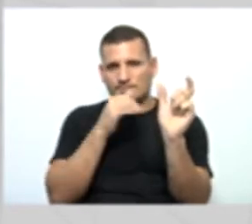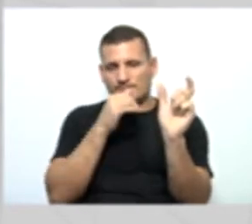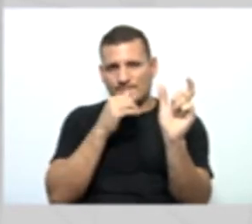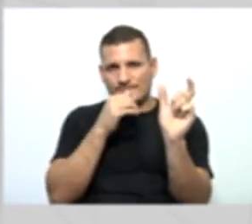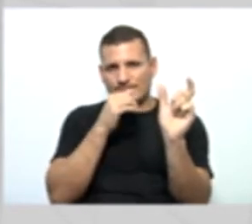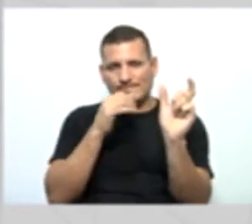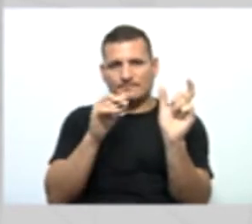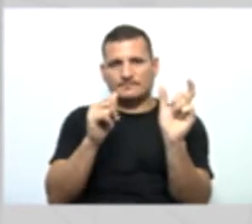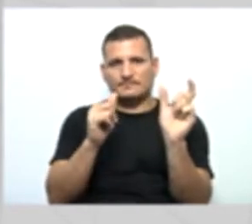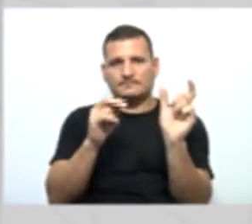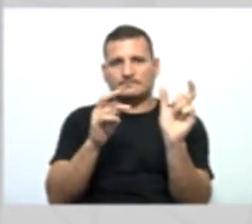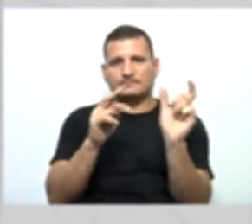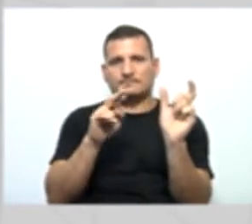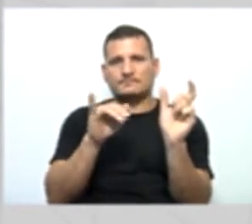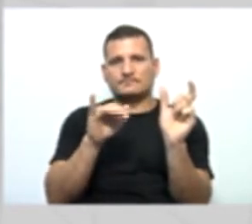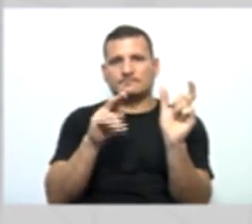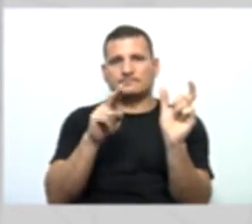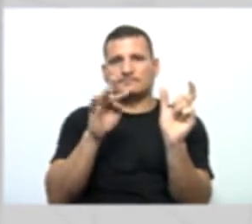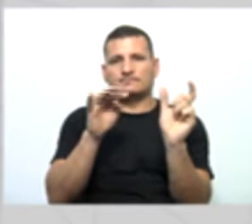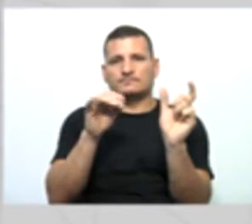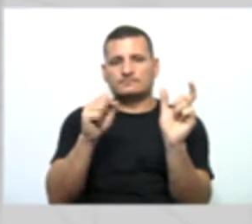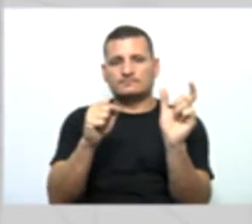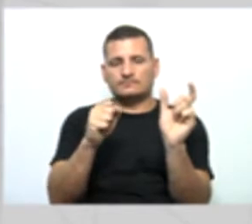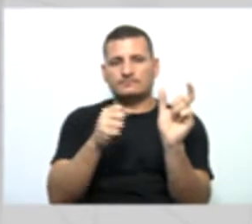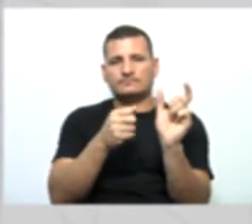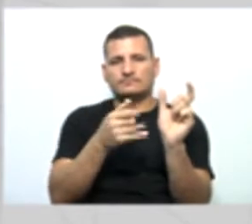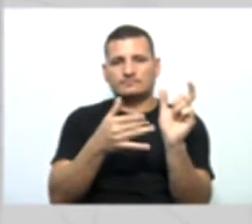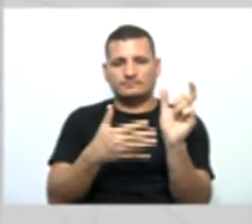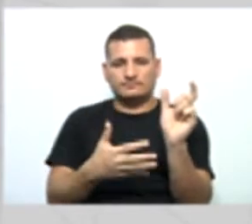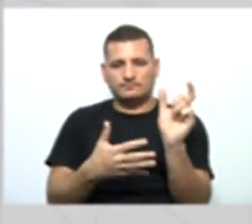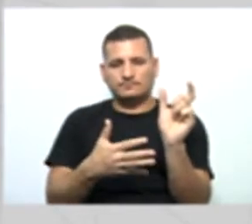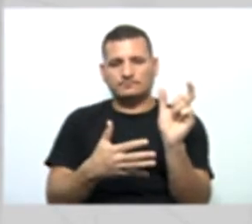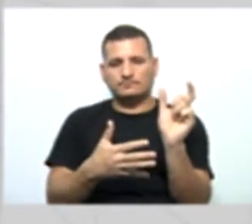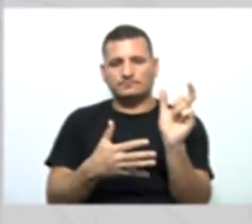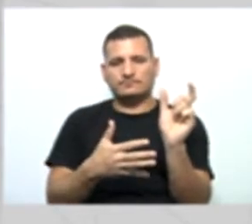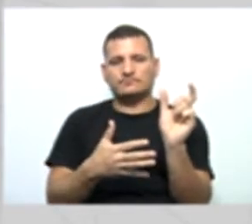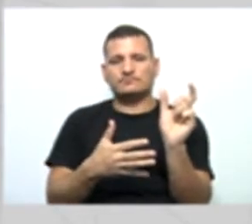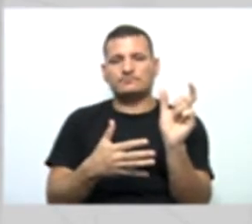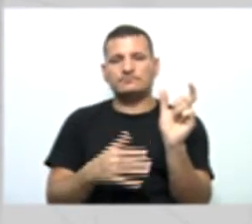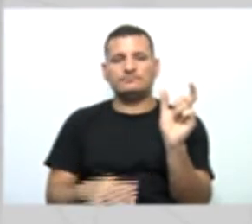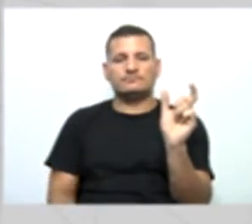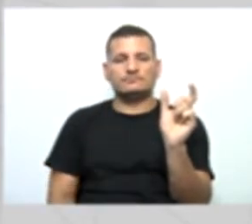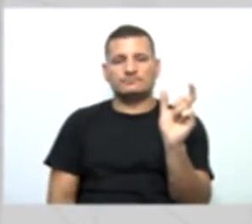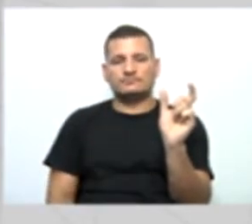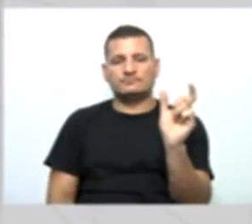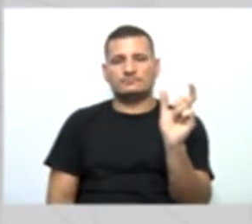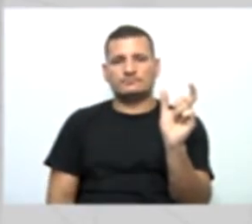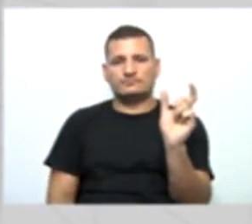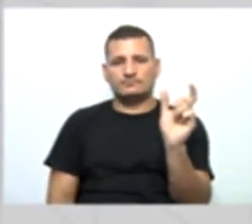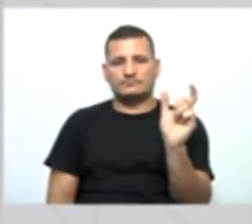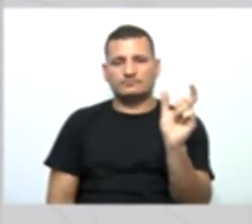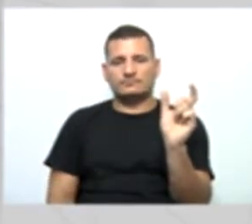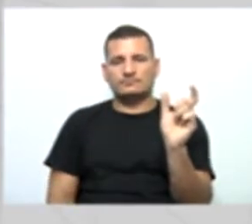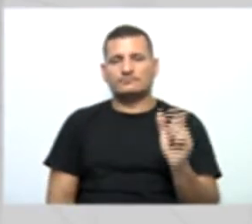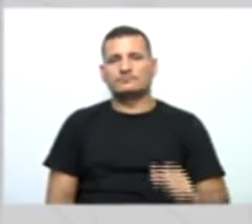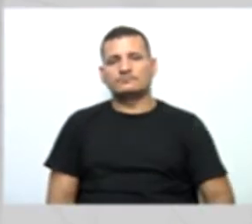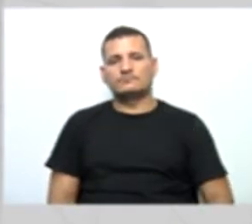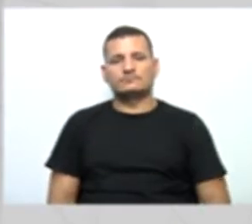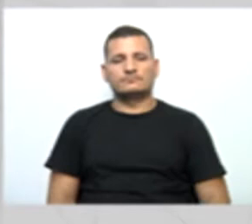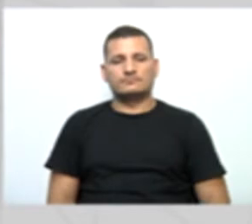peso e preço. E 2 métodos de classe: regular a altura, para regular a altura da sua cadeira, e regular